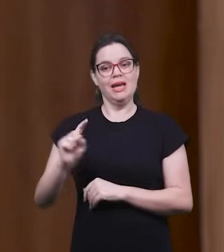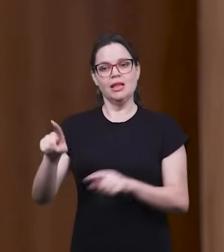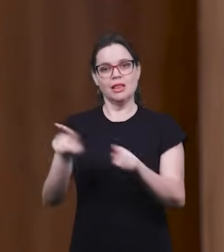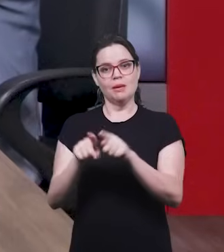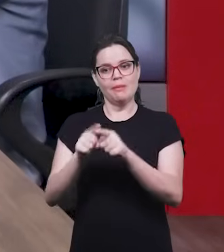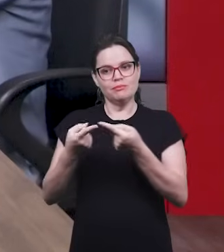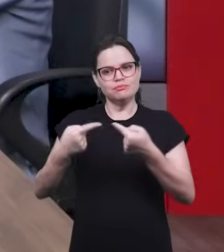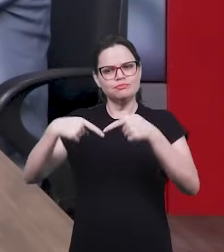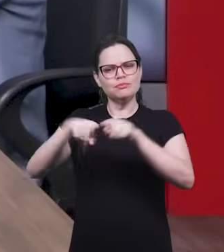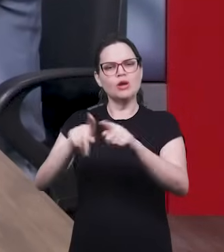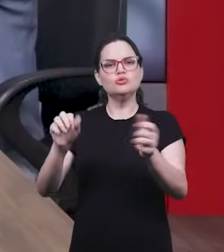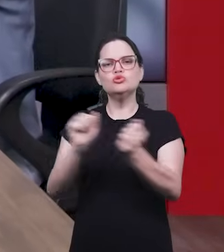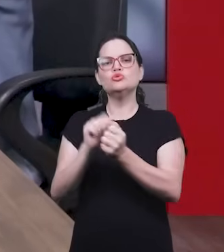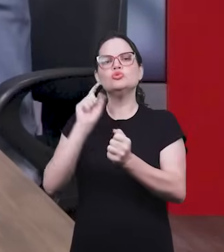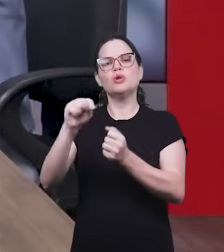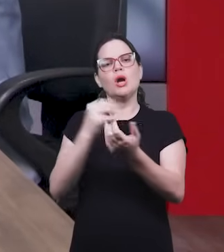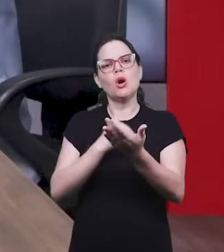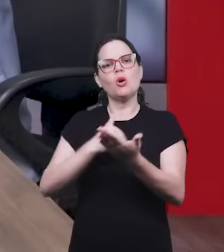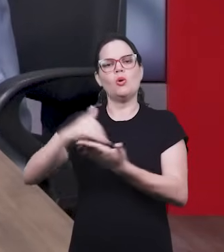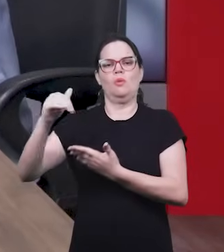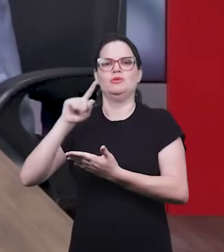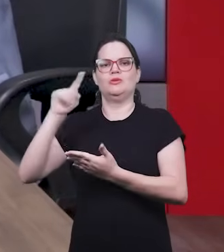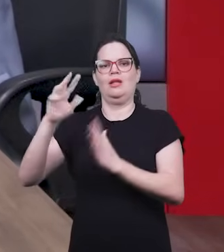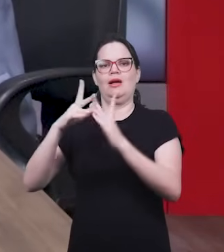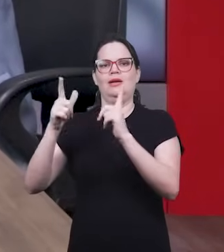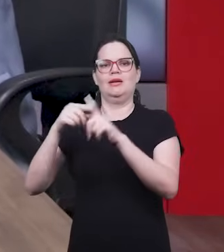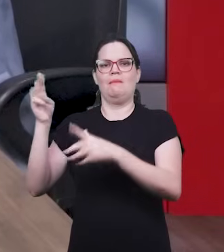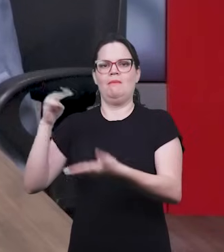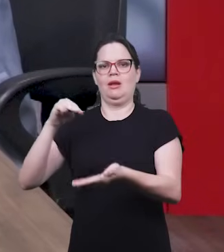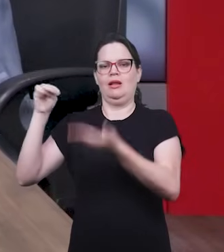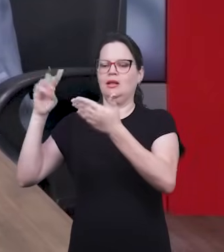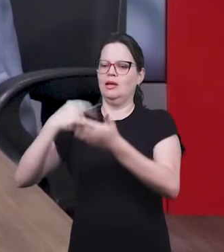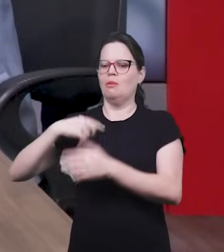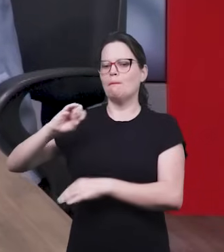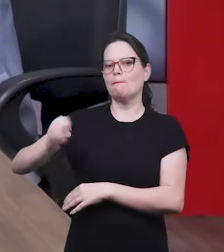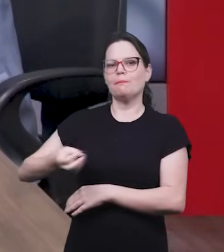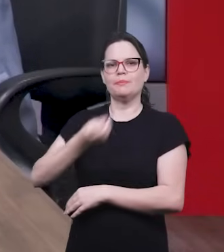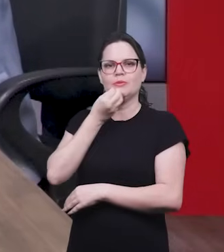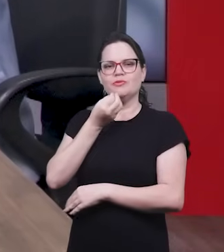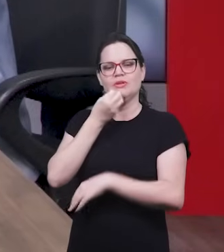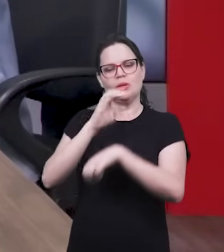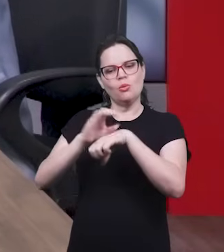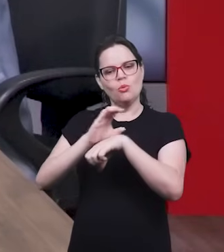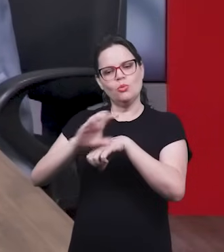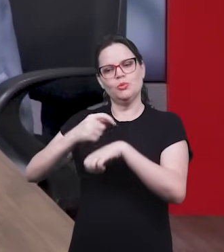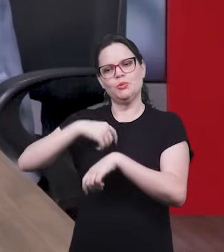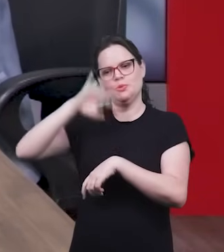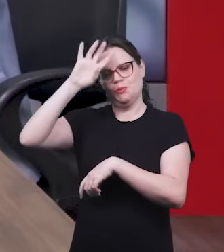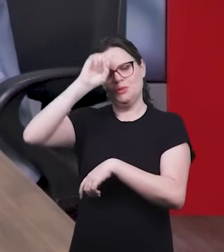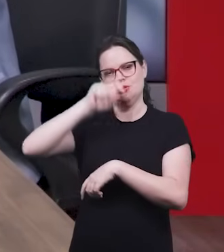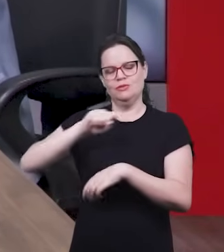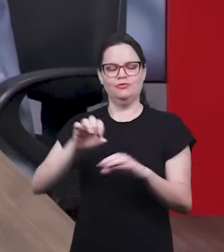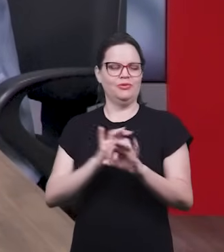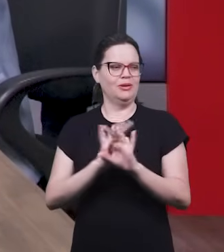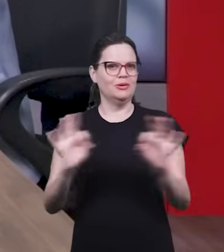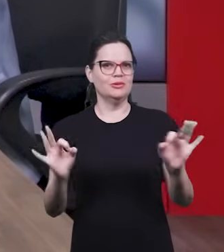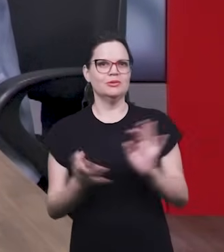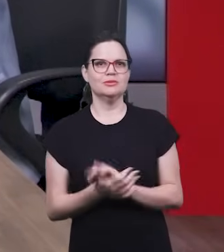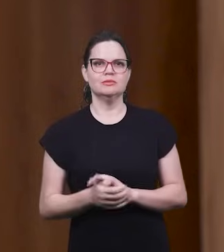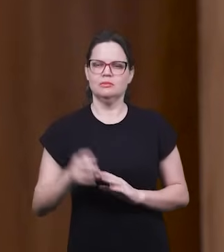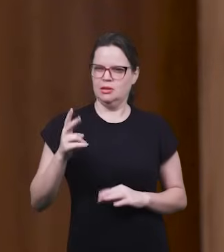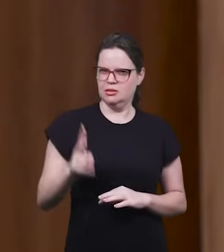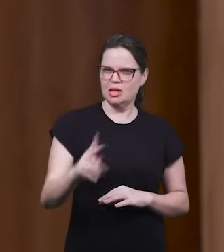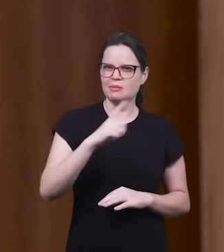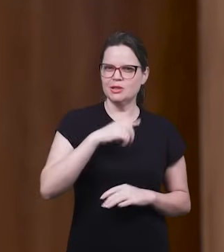Unidos. Eu aproveitei e fiz esse curso lá, entendeu? Valeu muito. Manteve-se